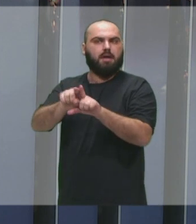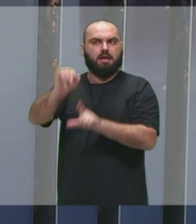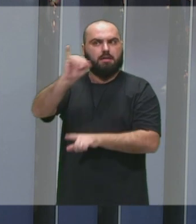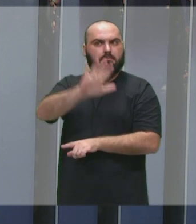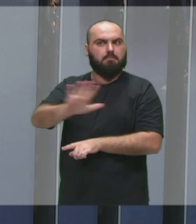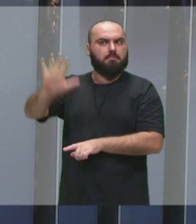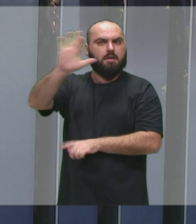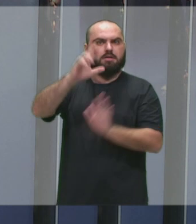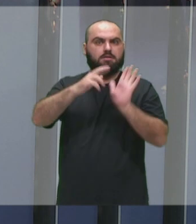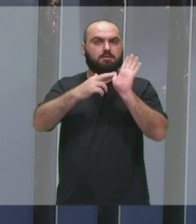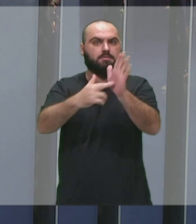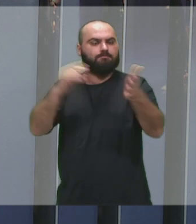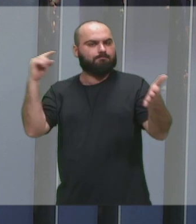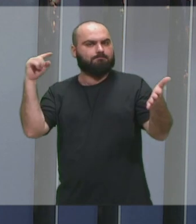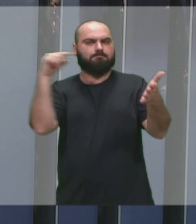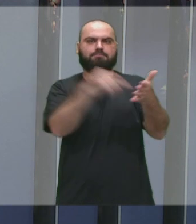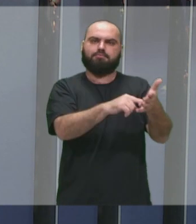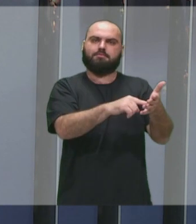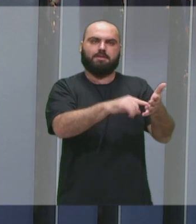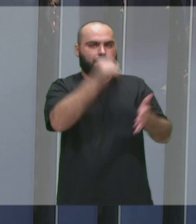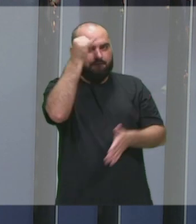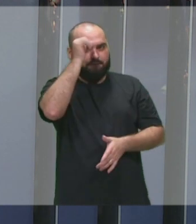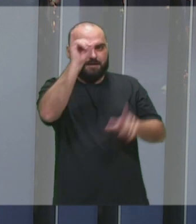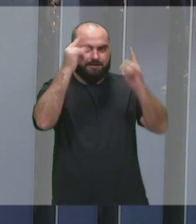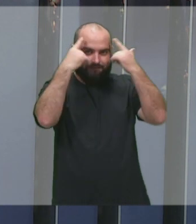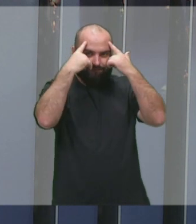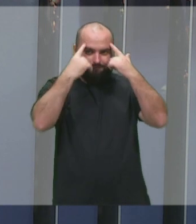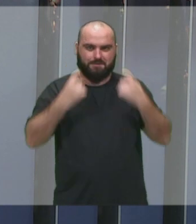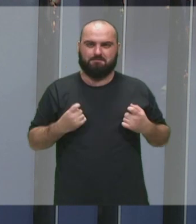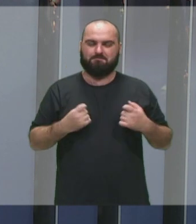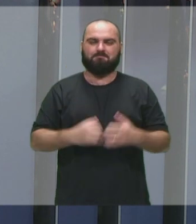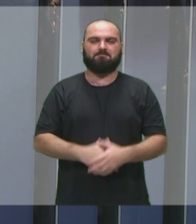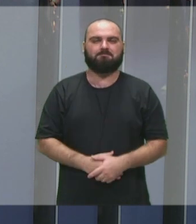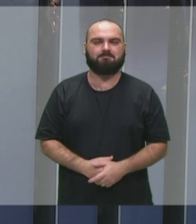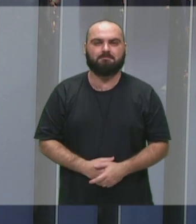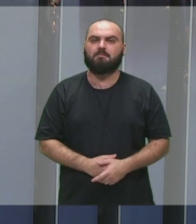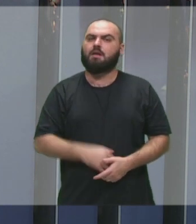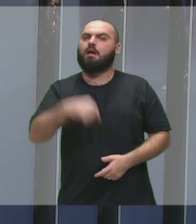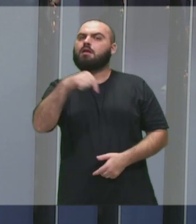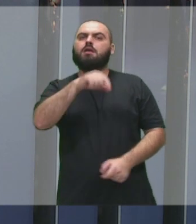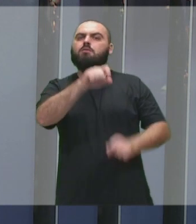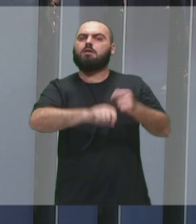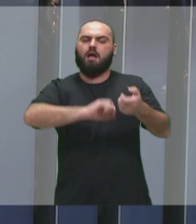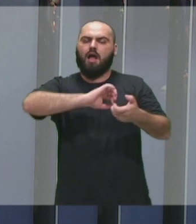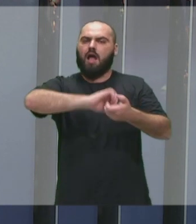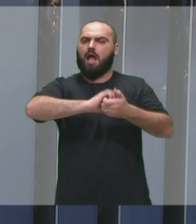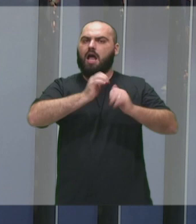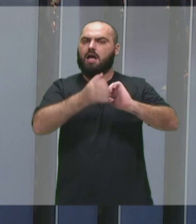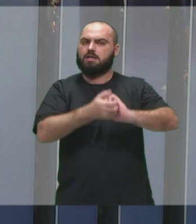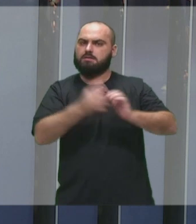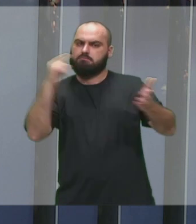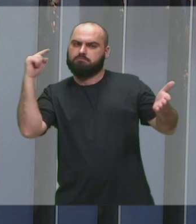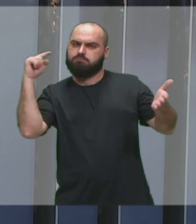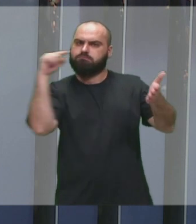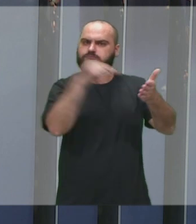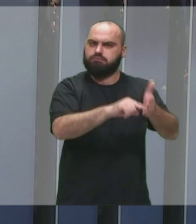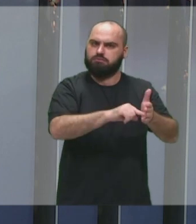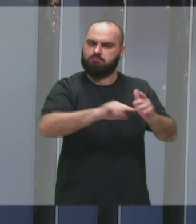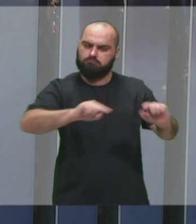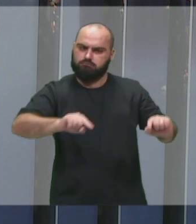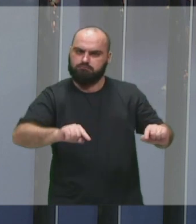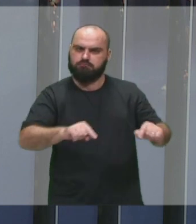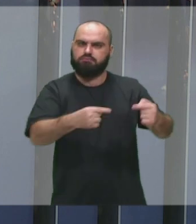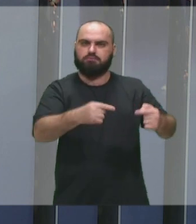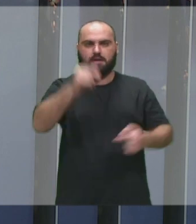e prevenção de violência. Eu estou falando da exposição Arte que Denuncia, Combate e Previne, da